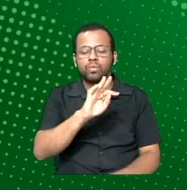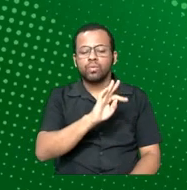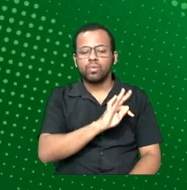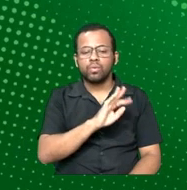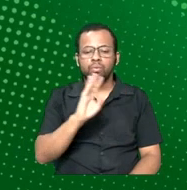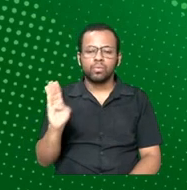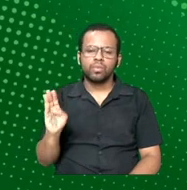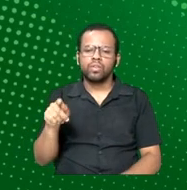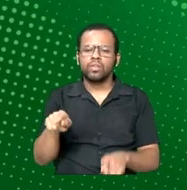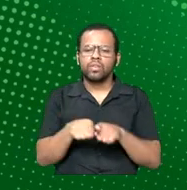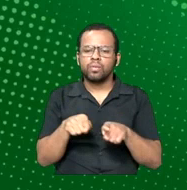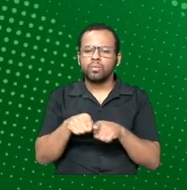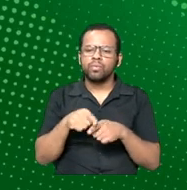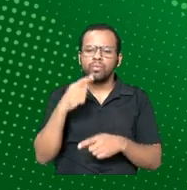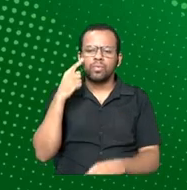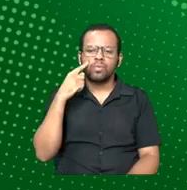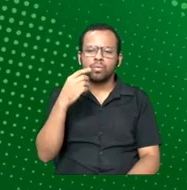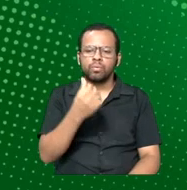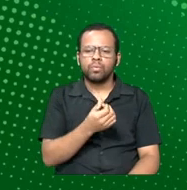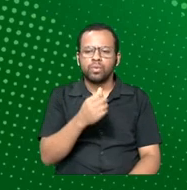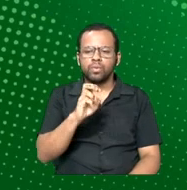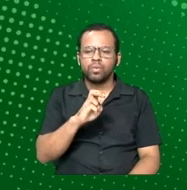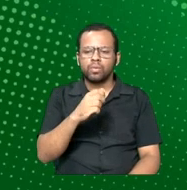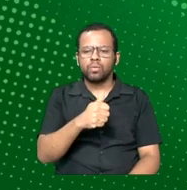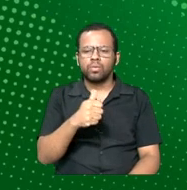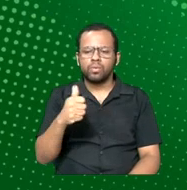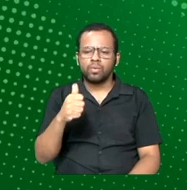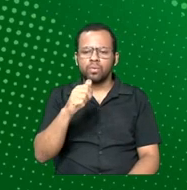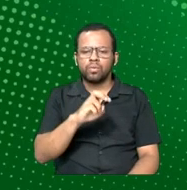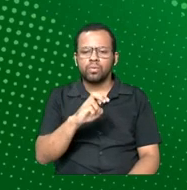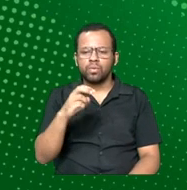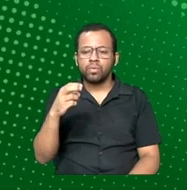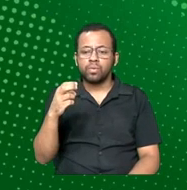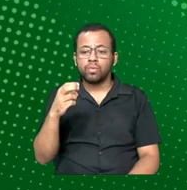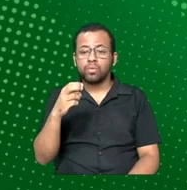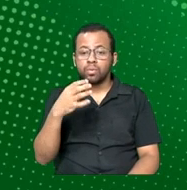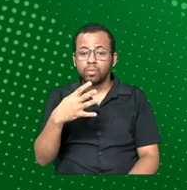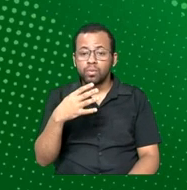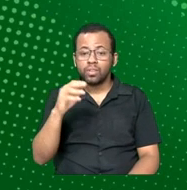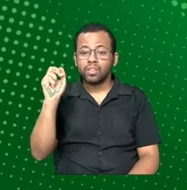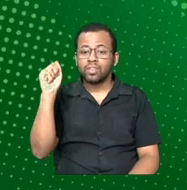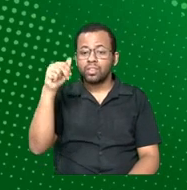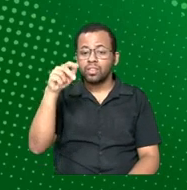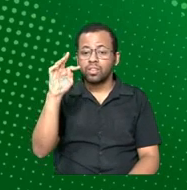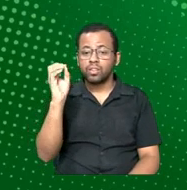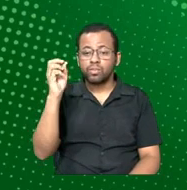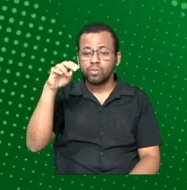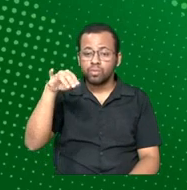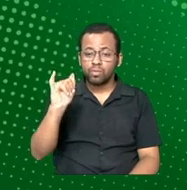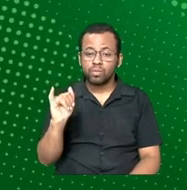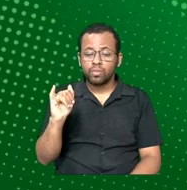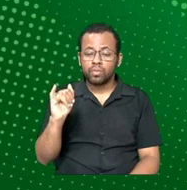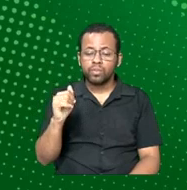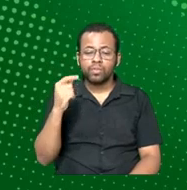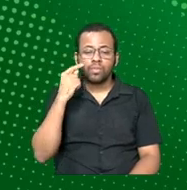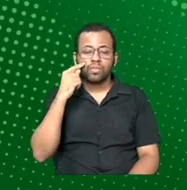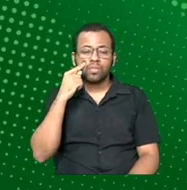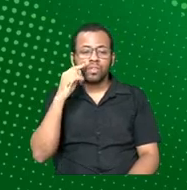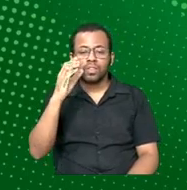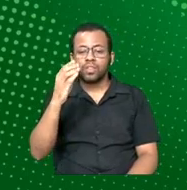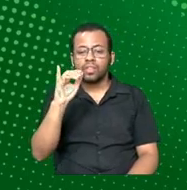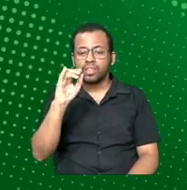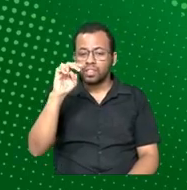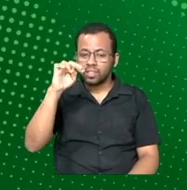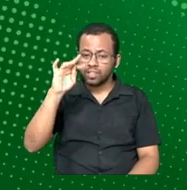que leva aqui ó 65154 Anthony Anthony olha Cintia da Santa